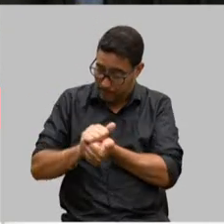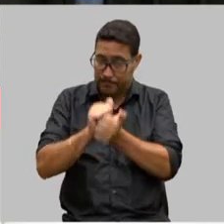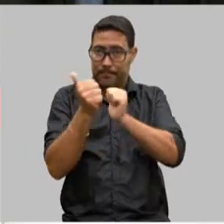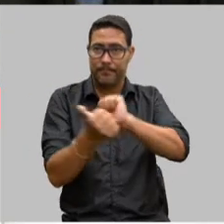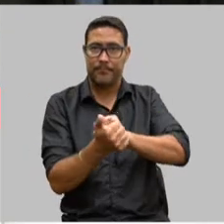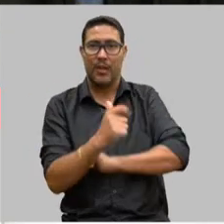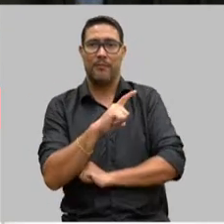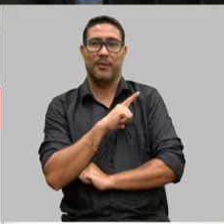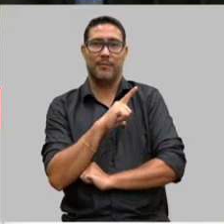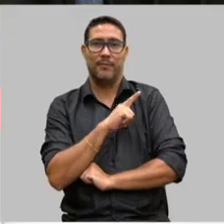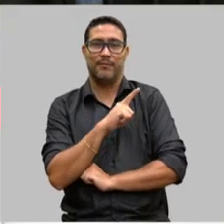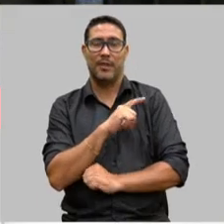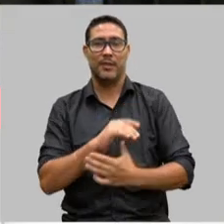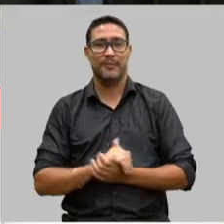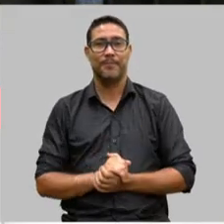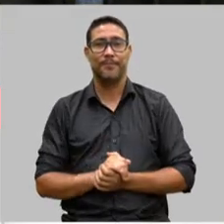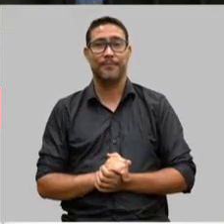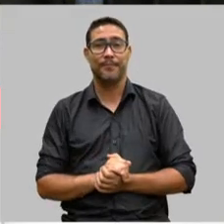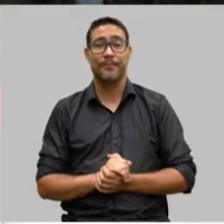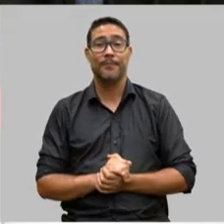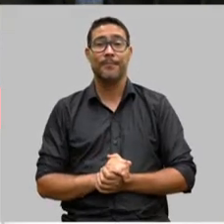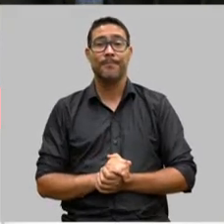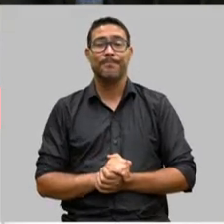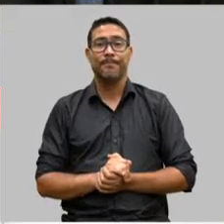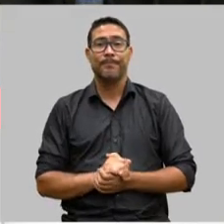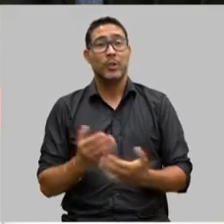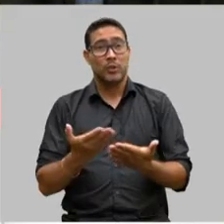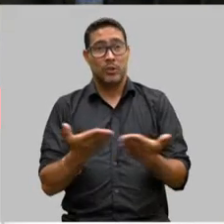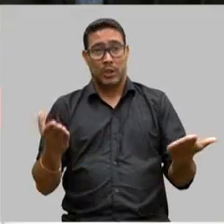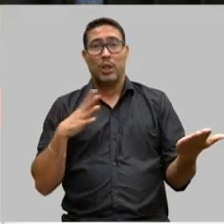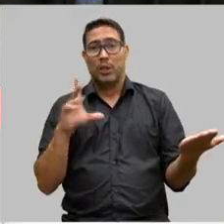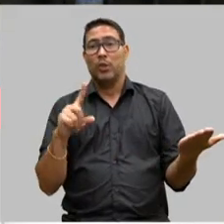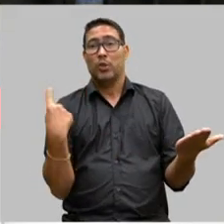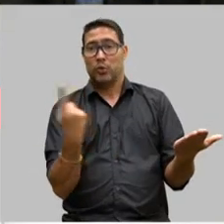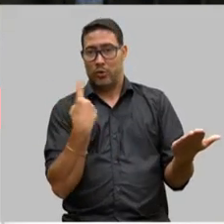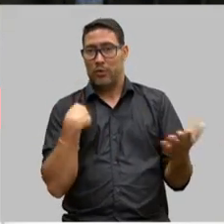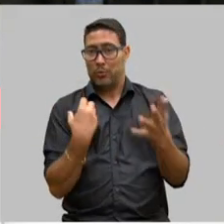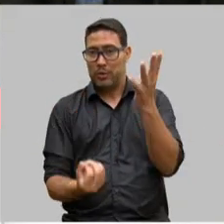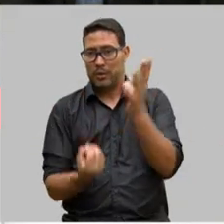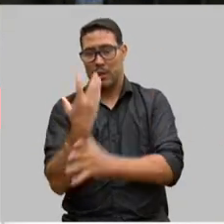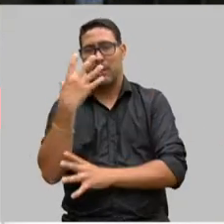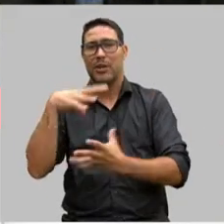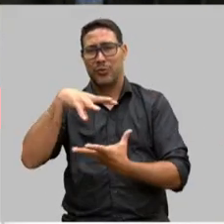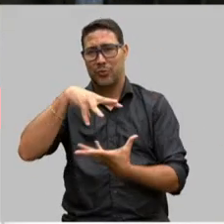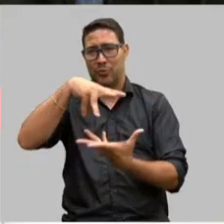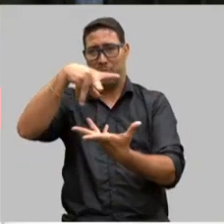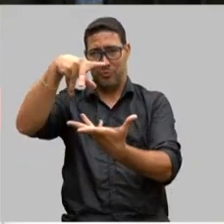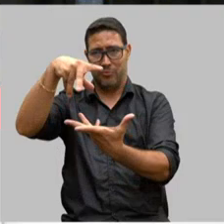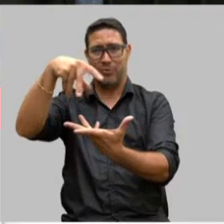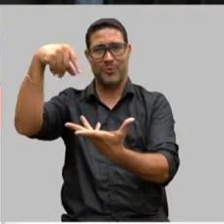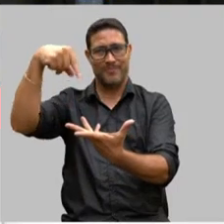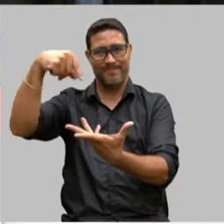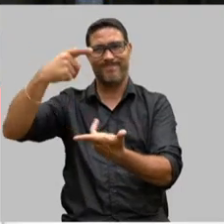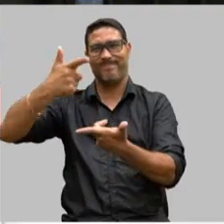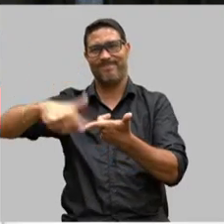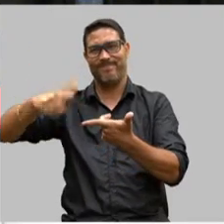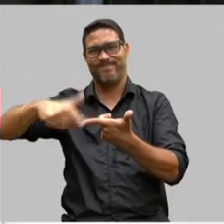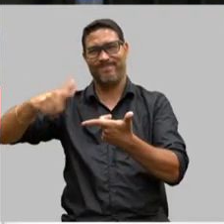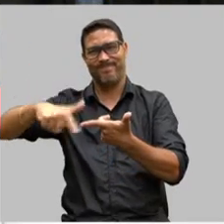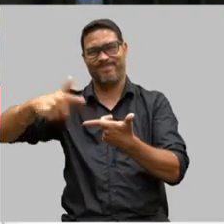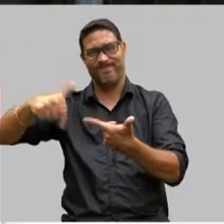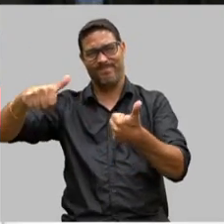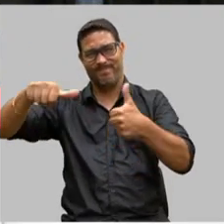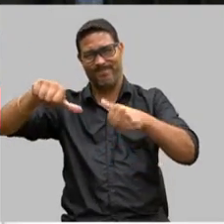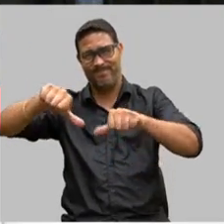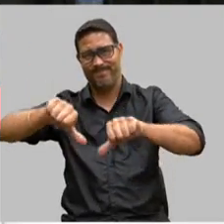Então, a gente está fazendo um mundo insano. E eu vou ser franco, nós não